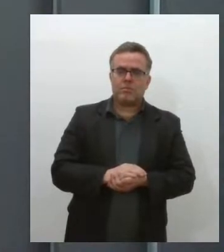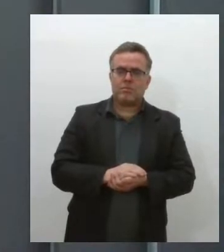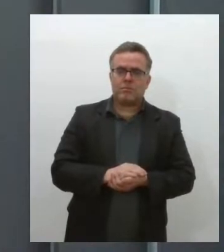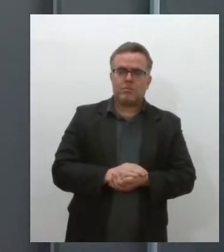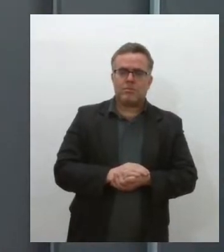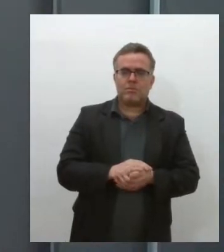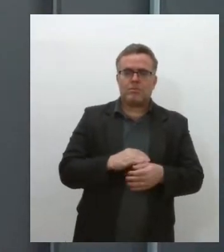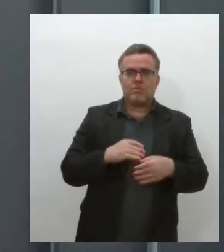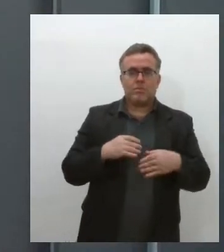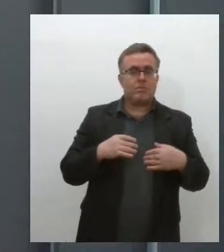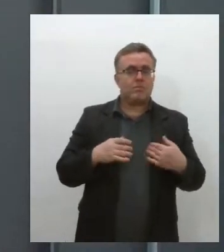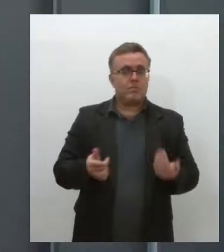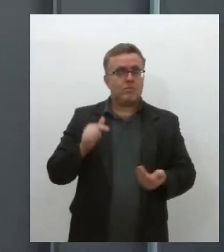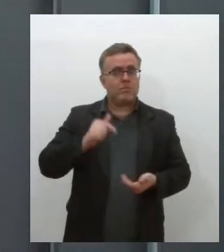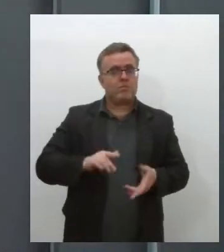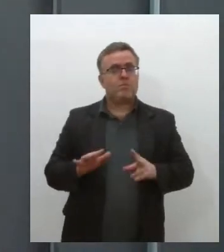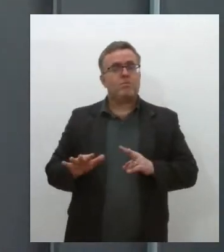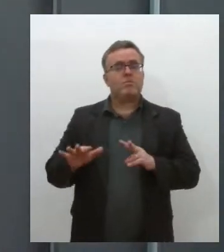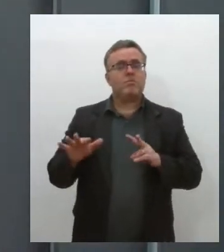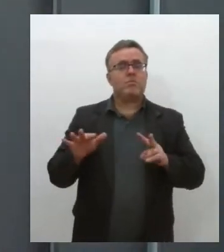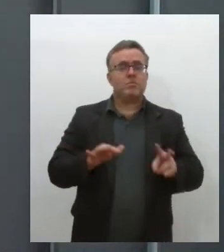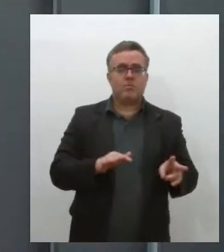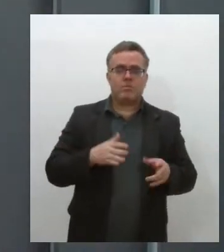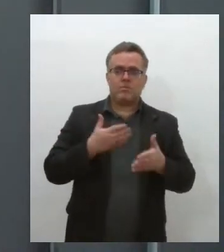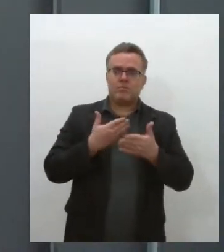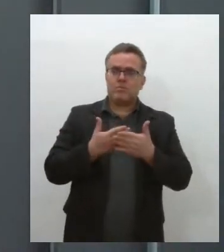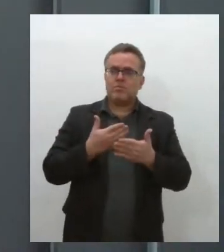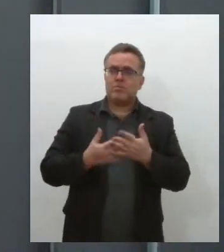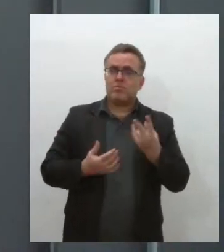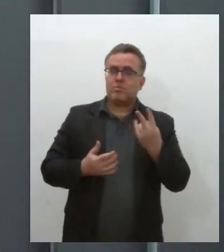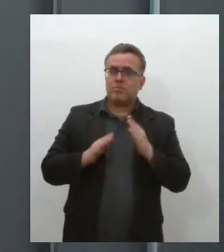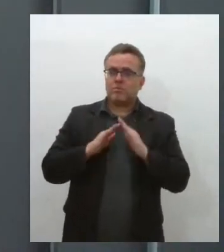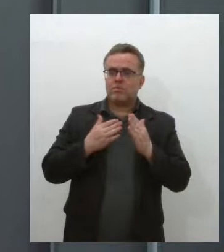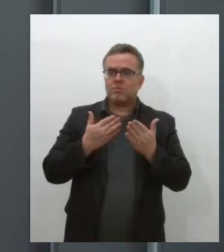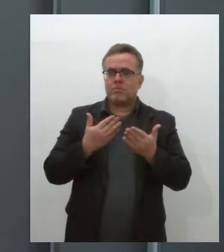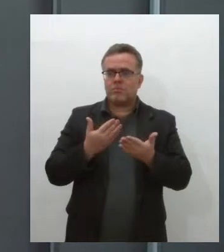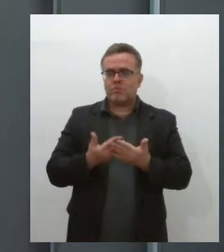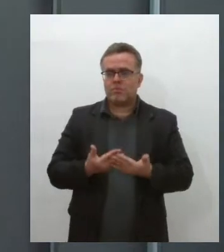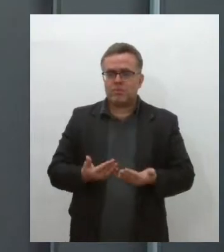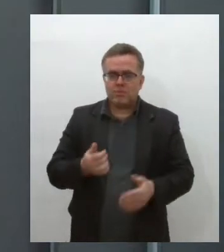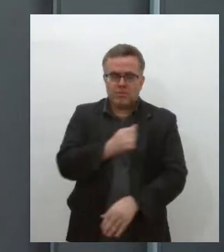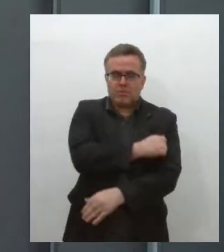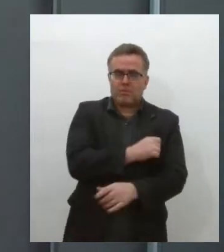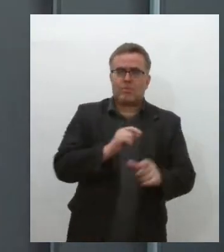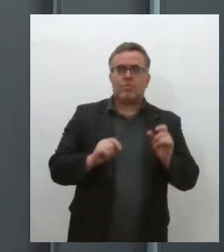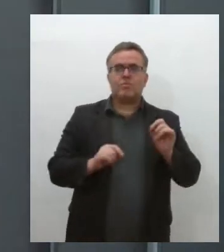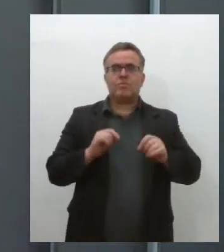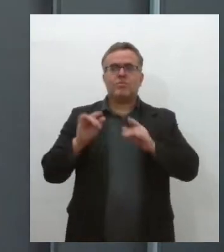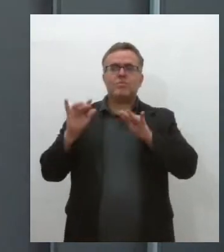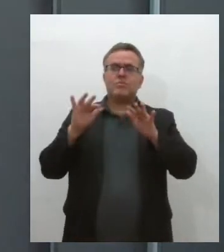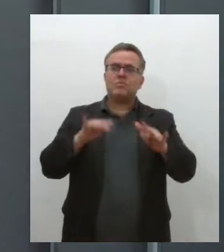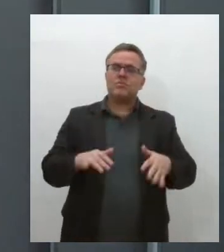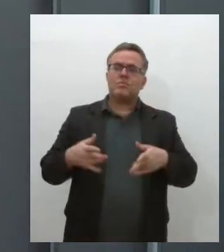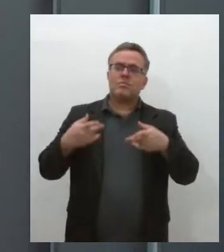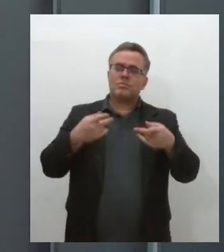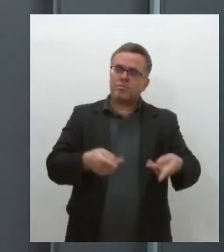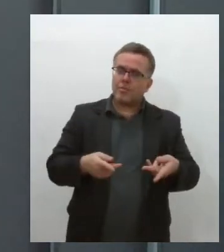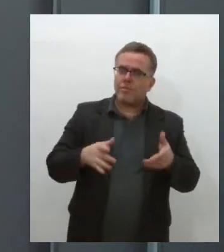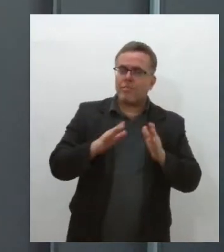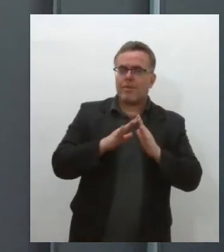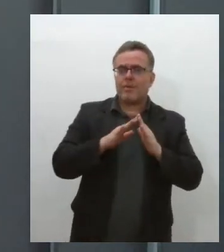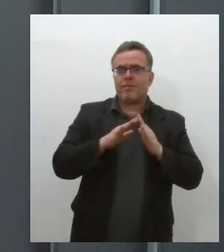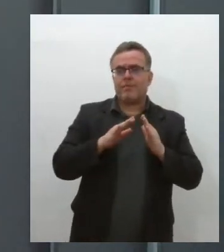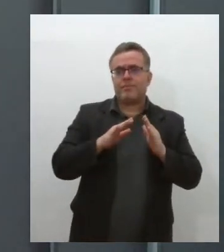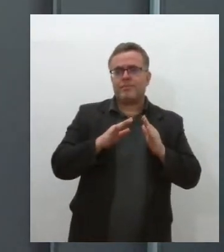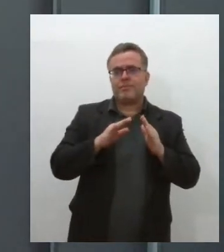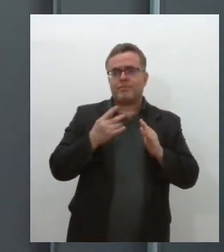E olha, esta semana, estudantes de duas escolas da rede pública de Sergipe foram recebidos na Assembleia Legislativa. Os